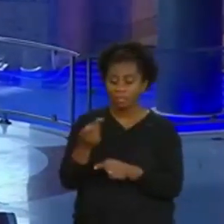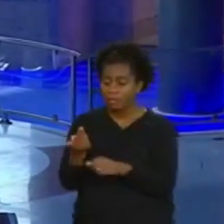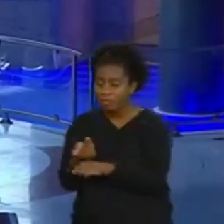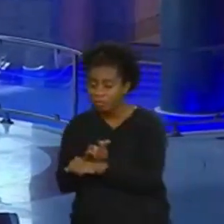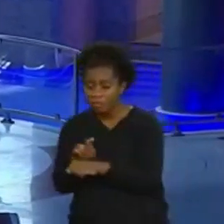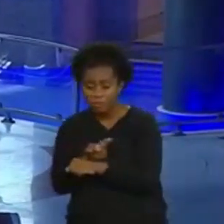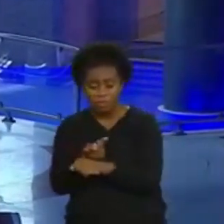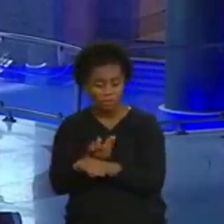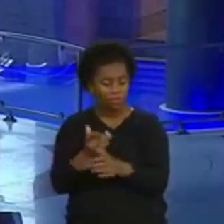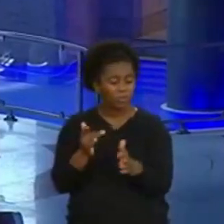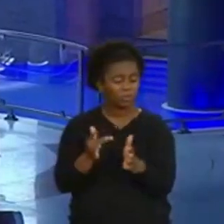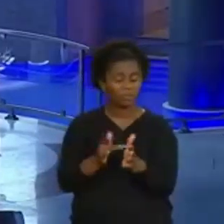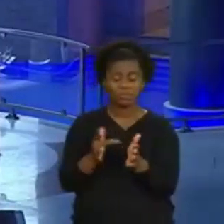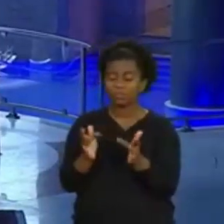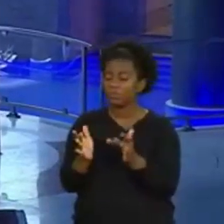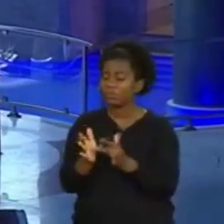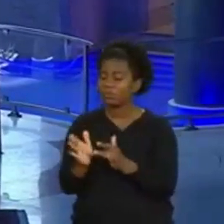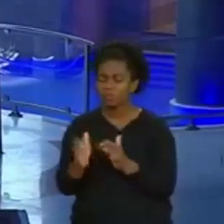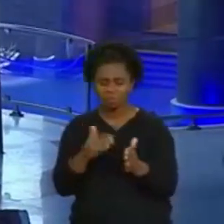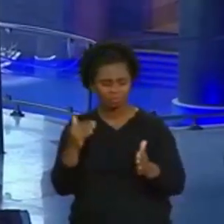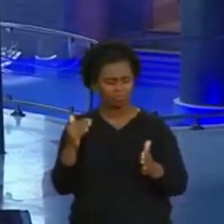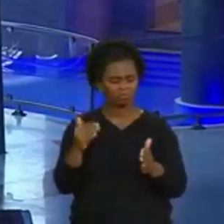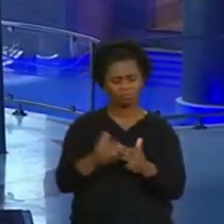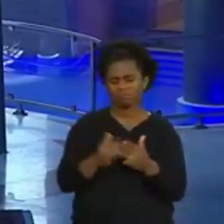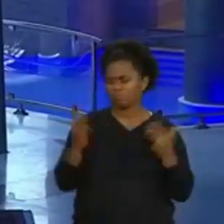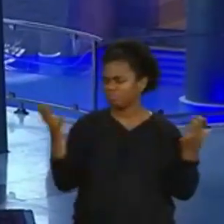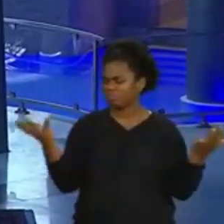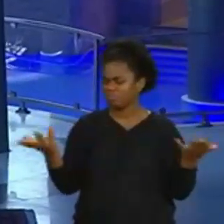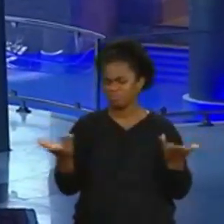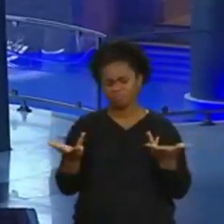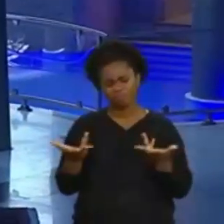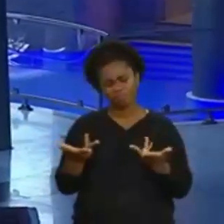Jesus é tudo, é maravilhoso, é grande.